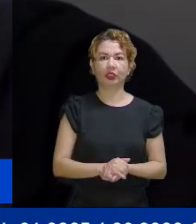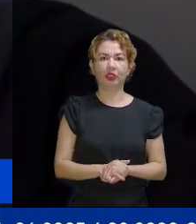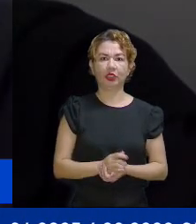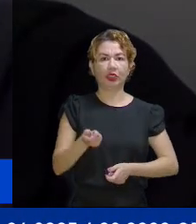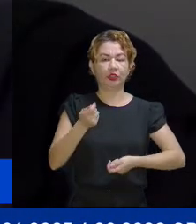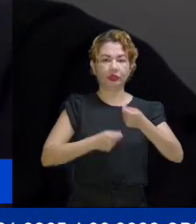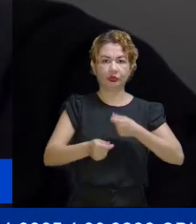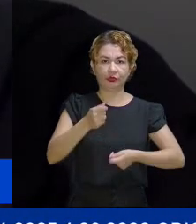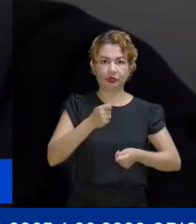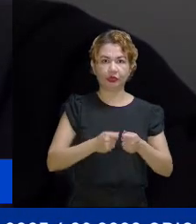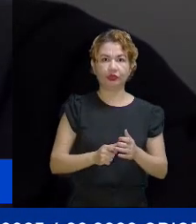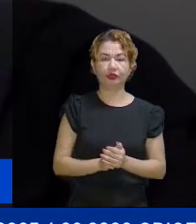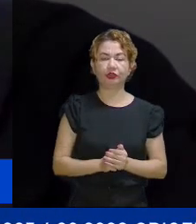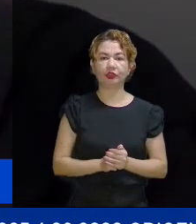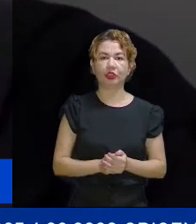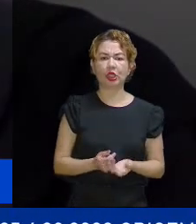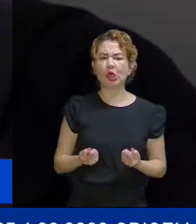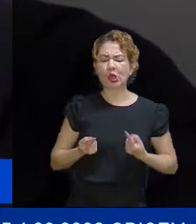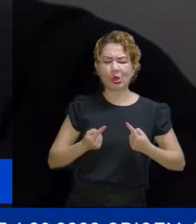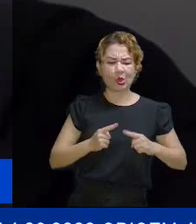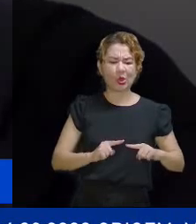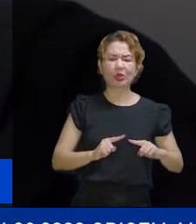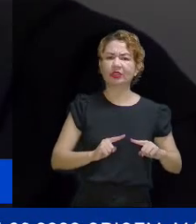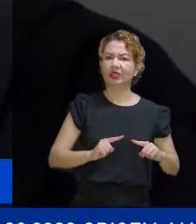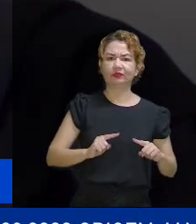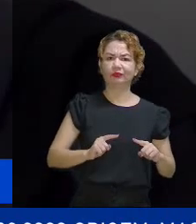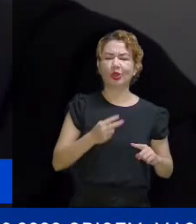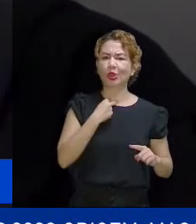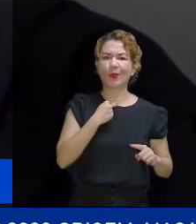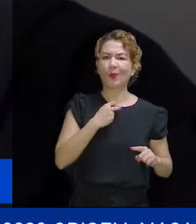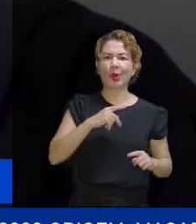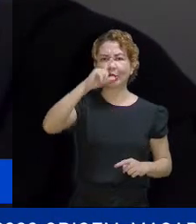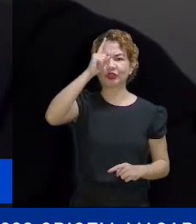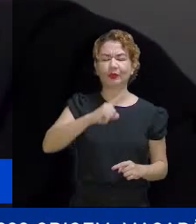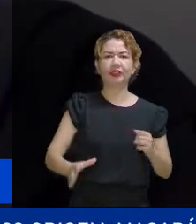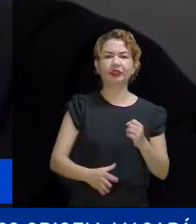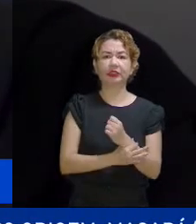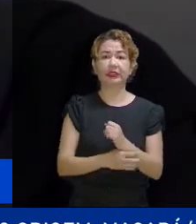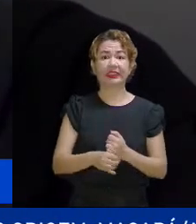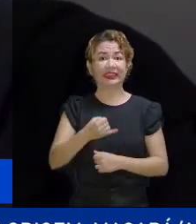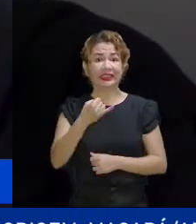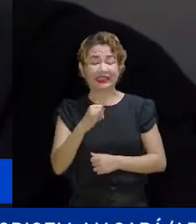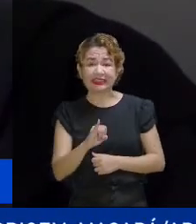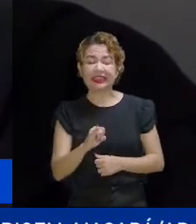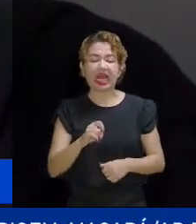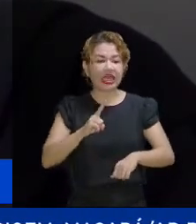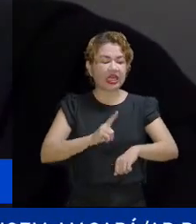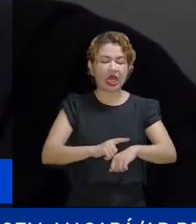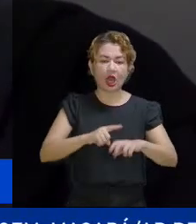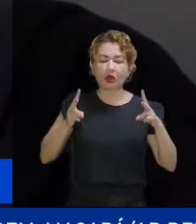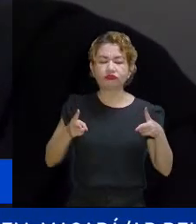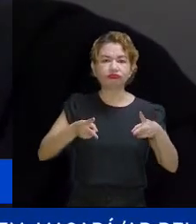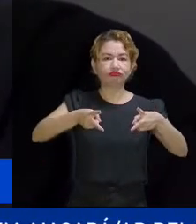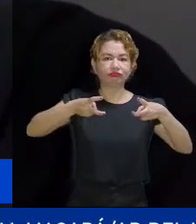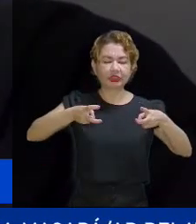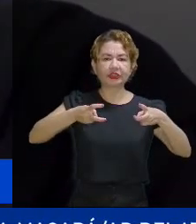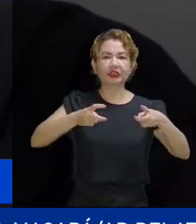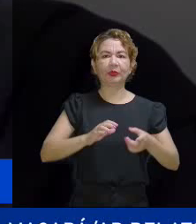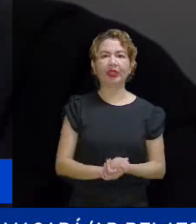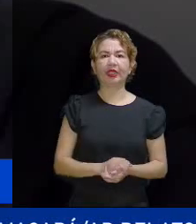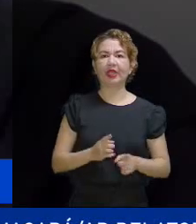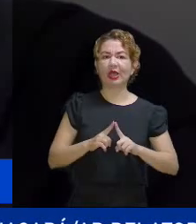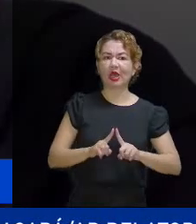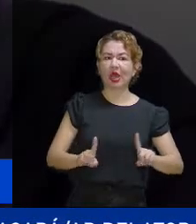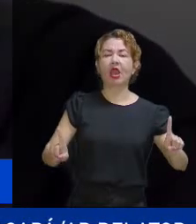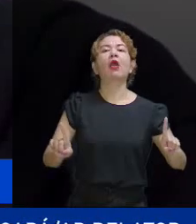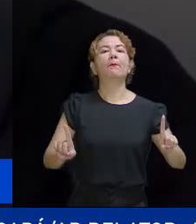via administrativa impede o cabimento do mandado de segurança, salvo em casos de flagrante ilegalidade ou teratologia, o que não